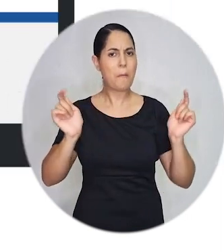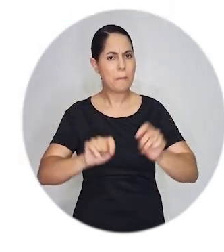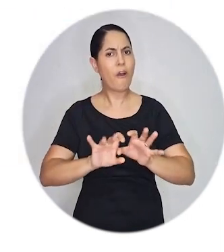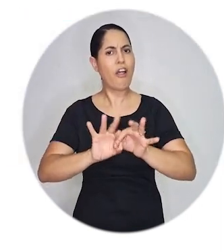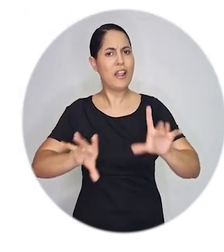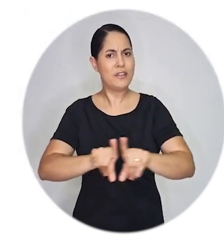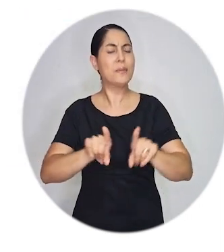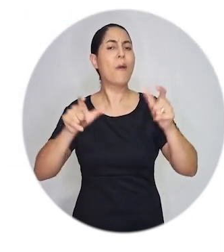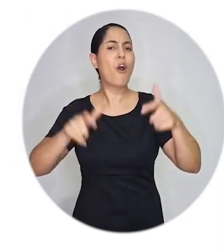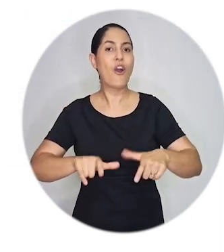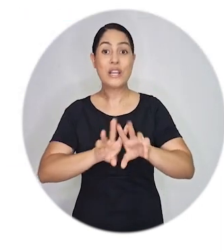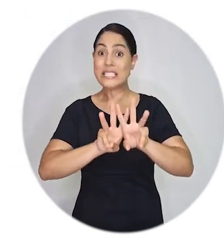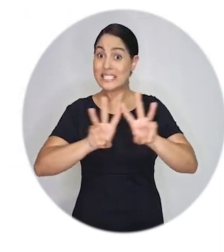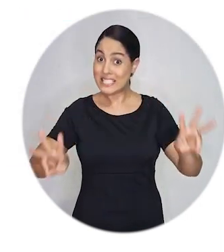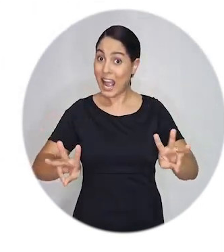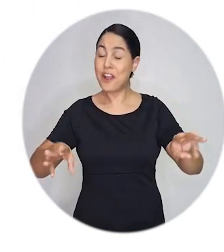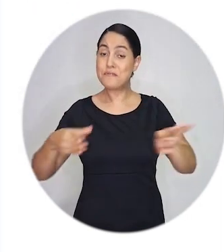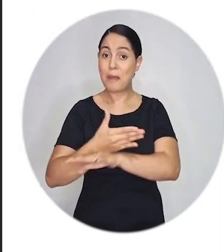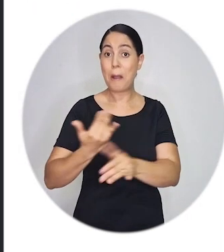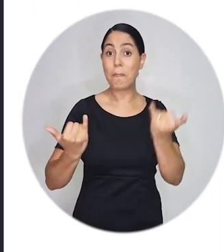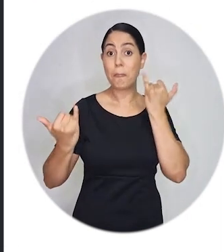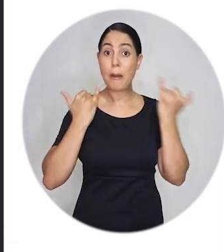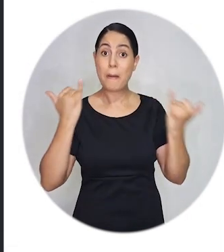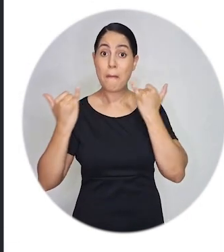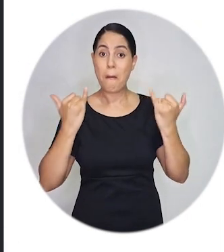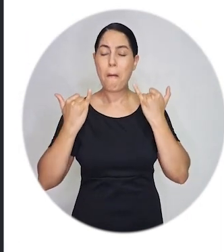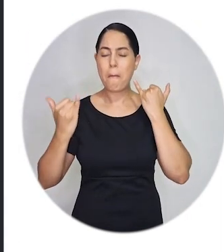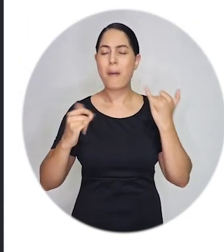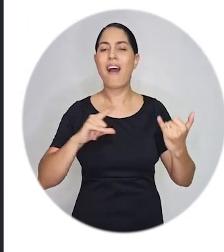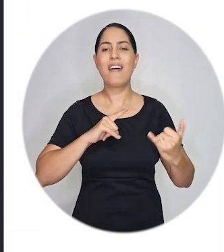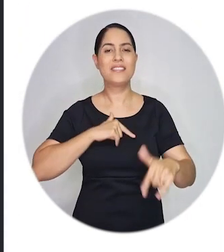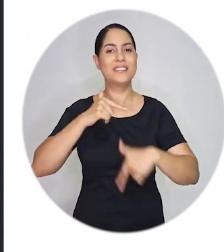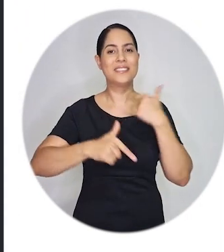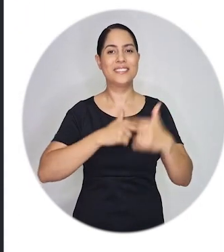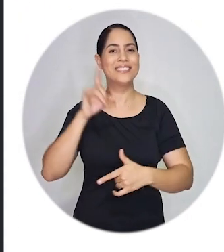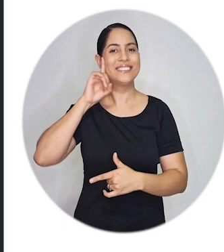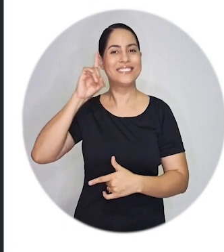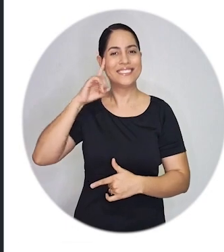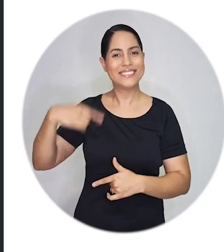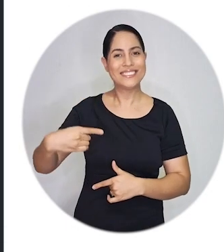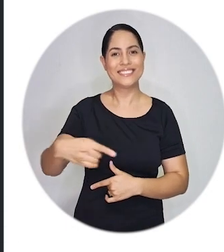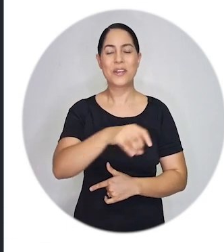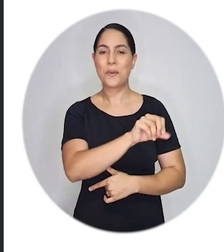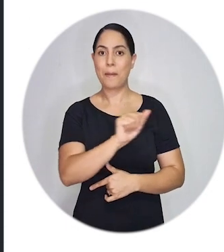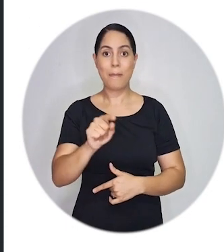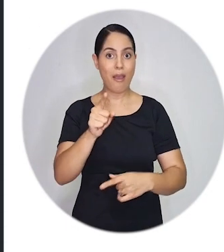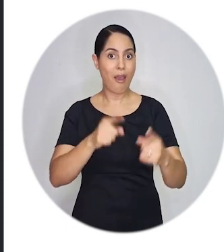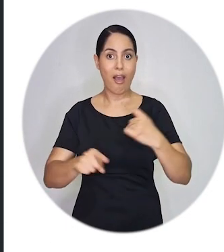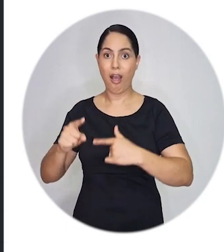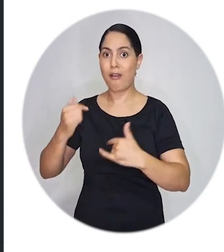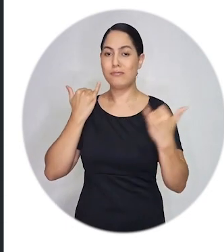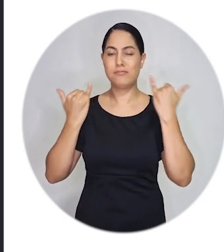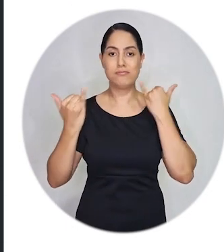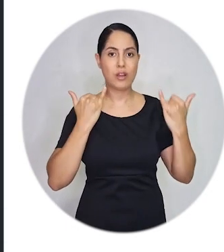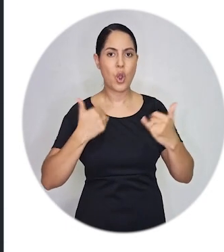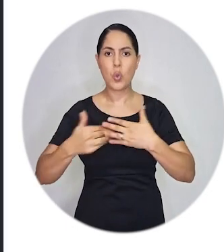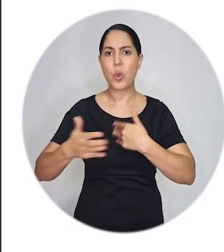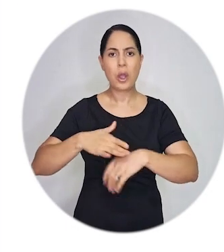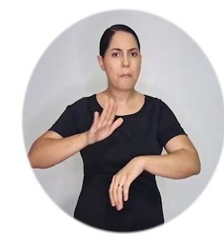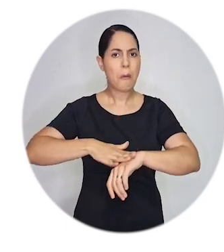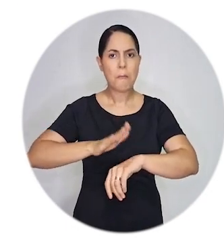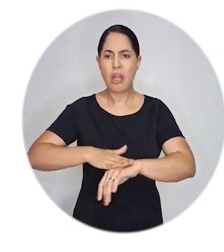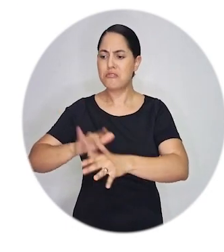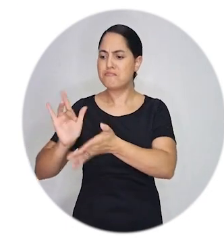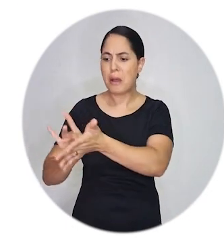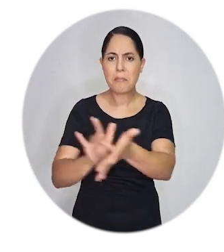nosso site. Lá você encontra as últimas notícias, os destaques de cada dia de trabalho da Ordem dos Advogados do Brasil e muito mais.